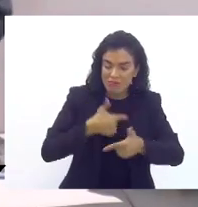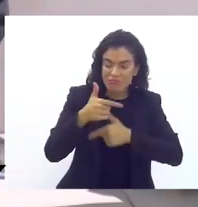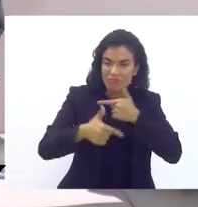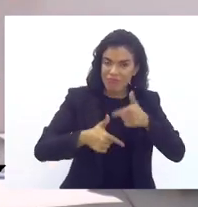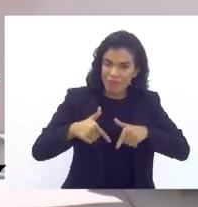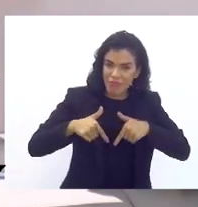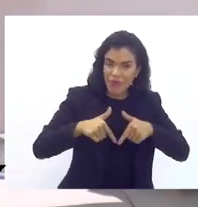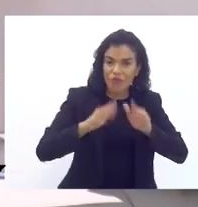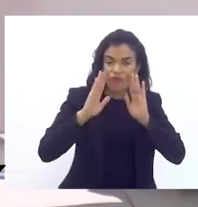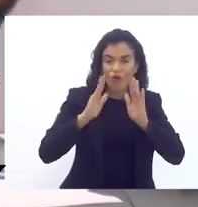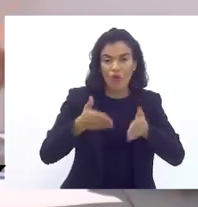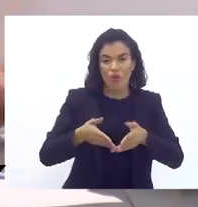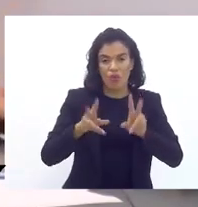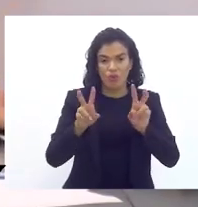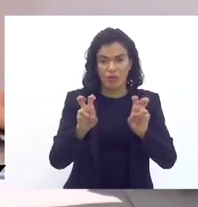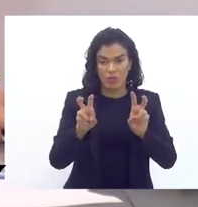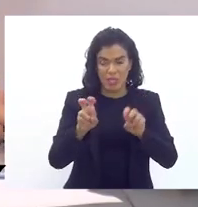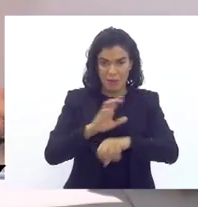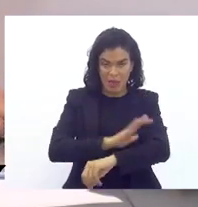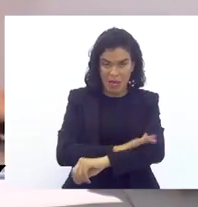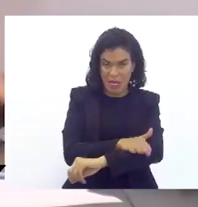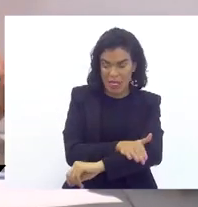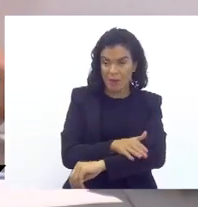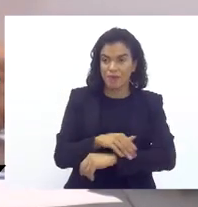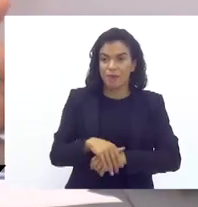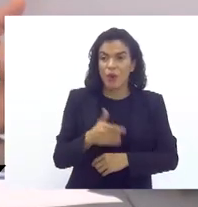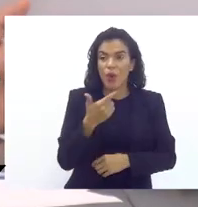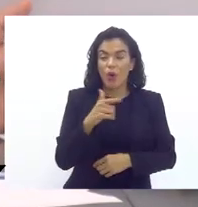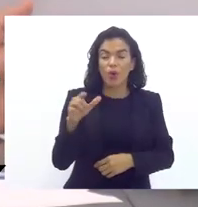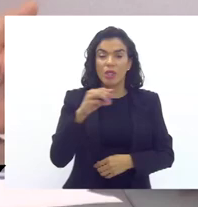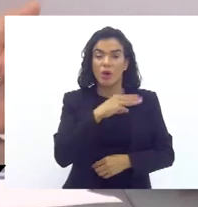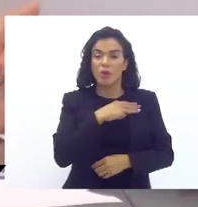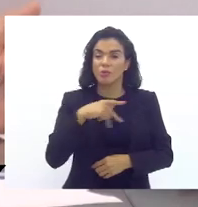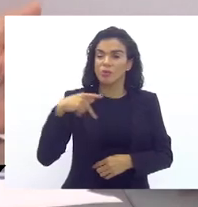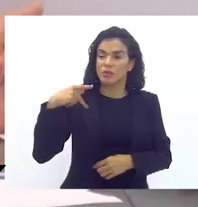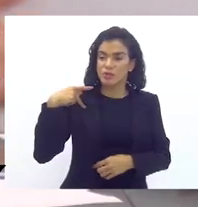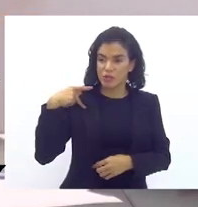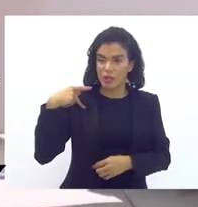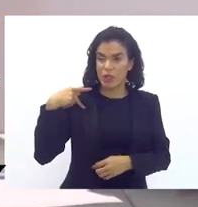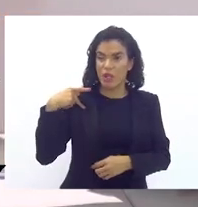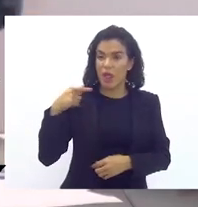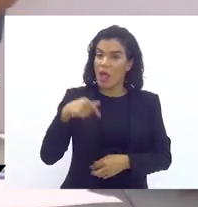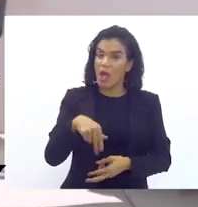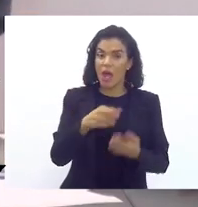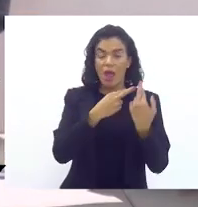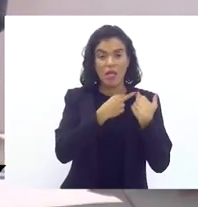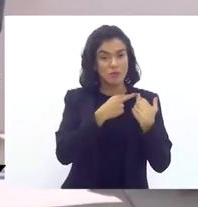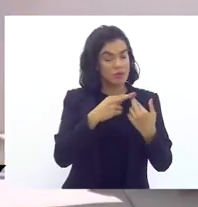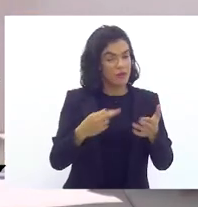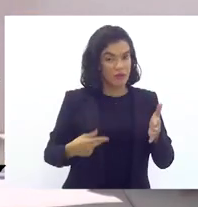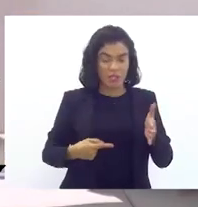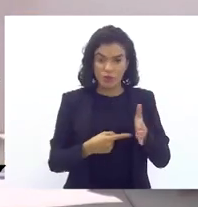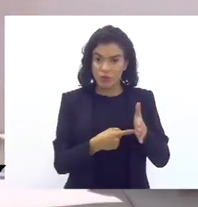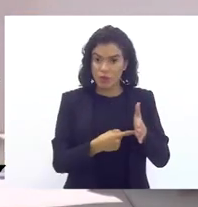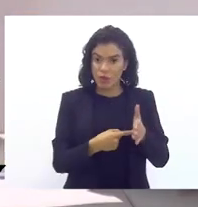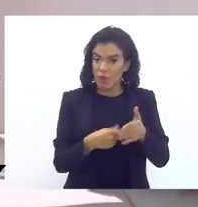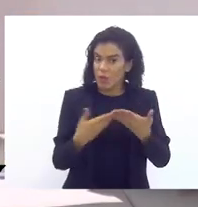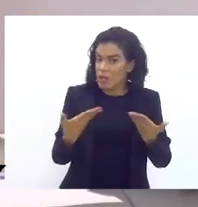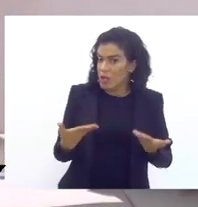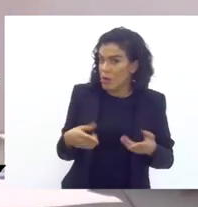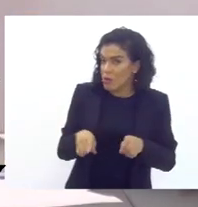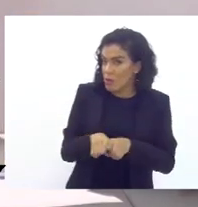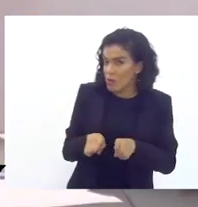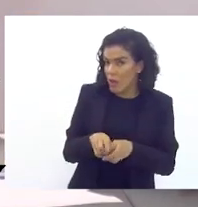focaram nesse tempo última observação o ministério público é quem faz a denúncia então também